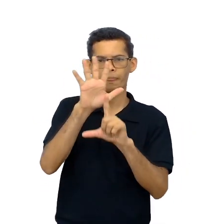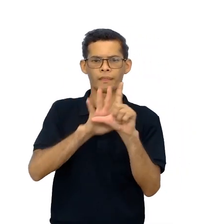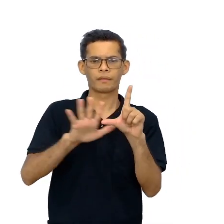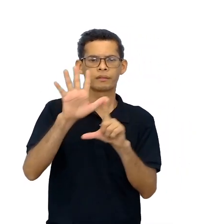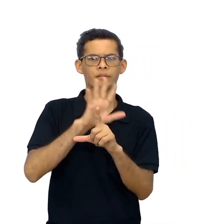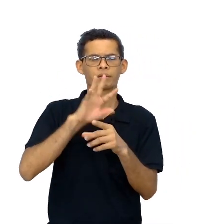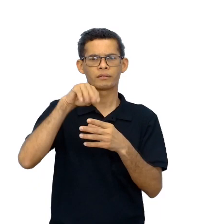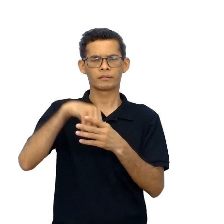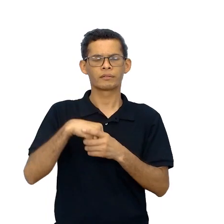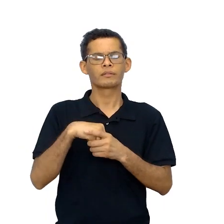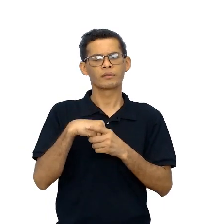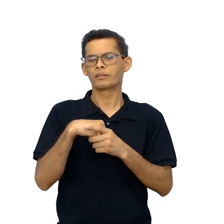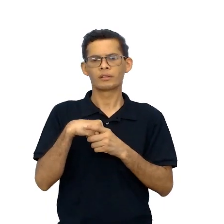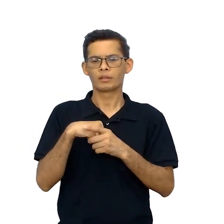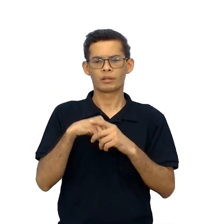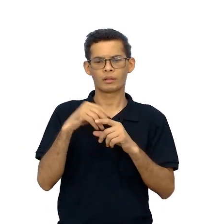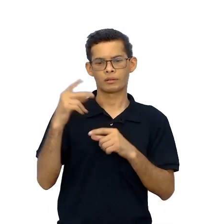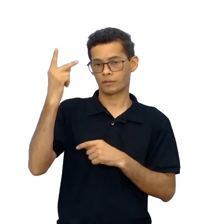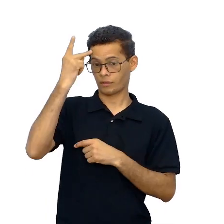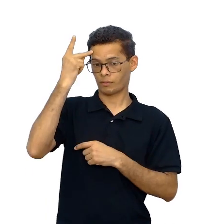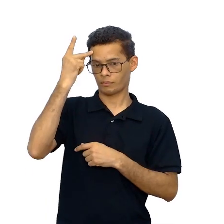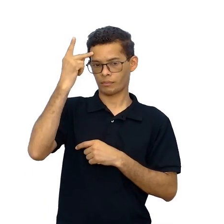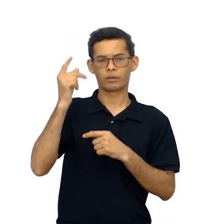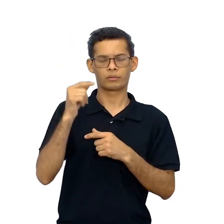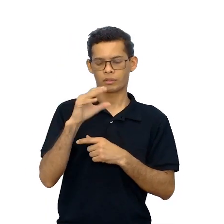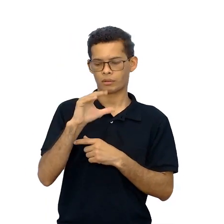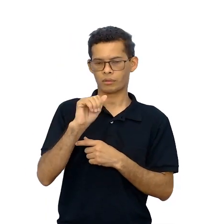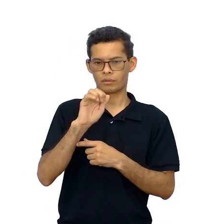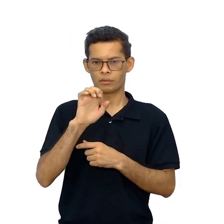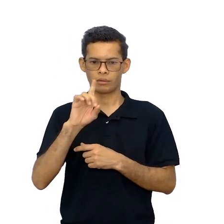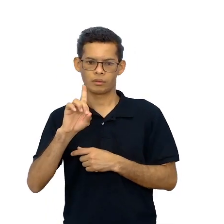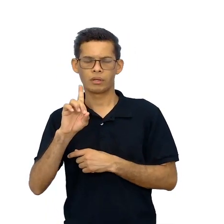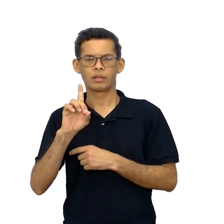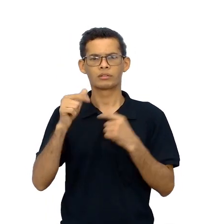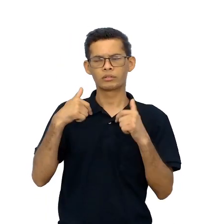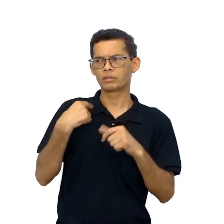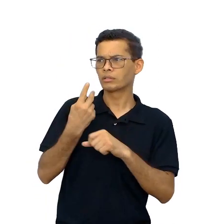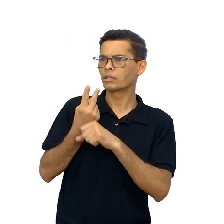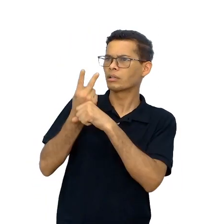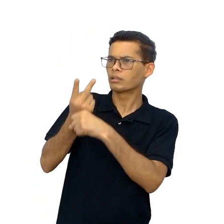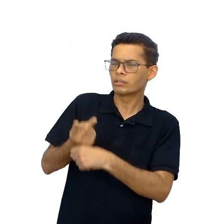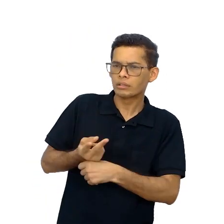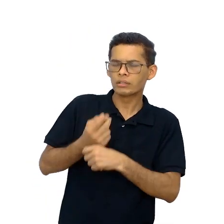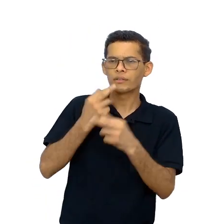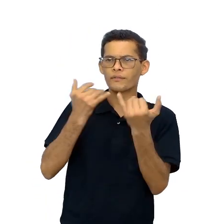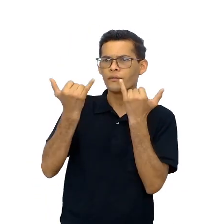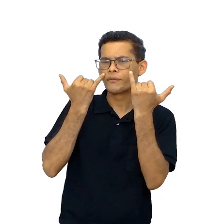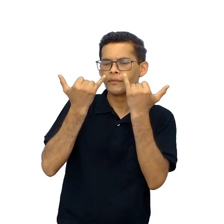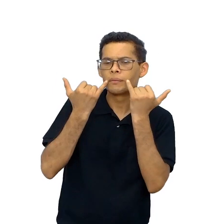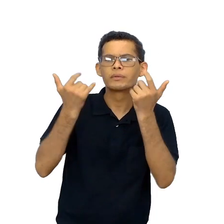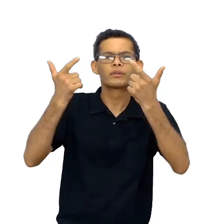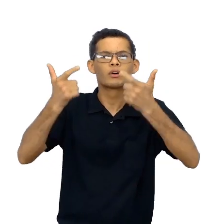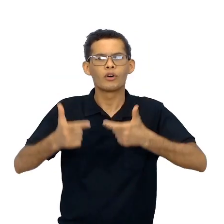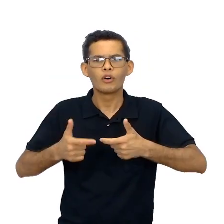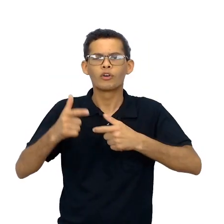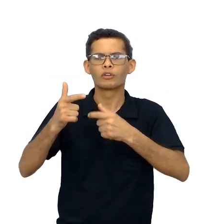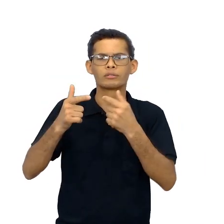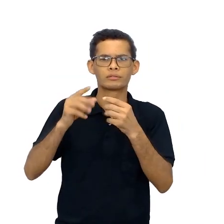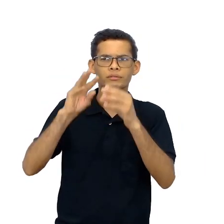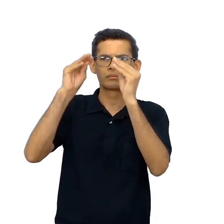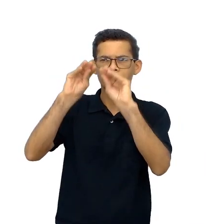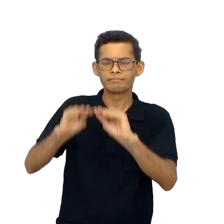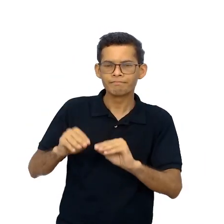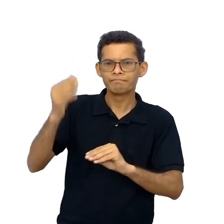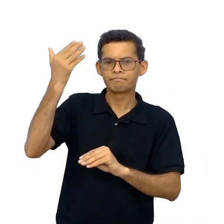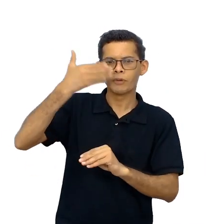Estado de São Paulo, CAED, sim, pelo que a gente olhou aqui, onde a gente busca as evidências, onde a gente tem o maior número de